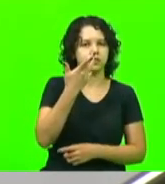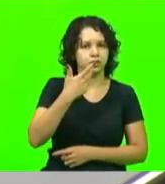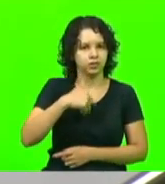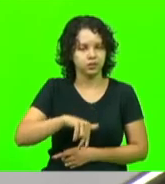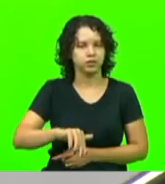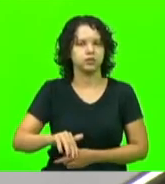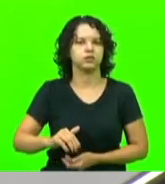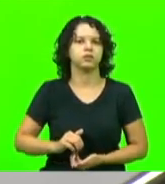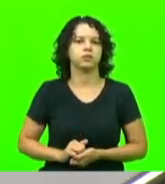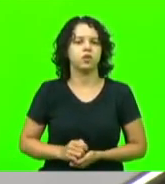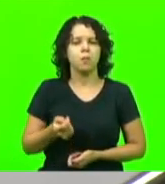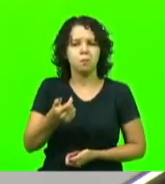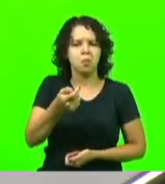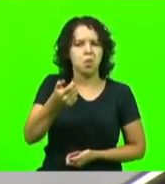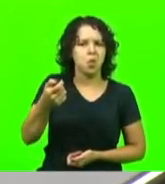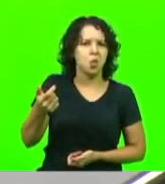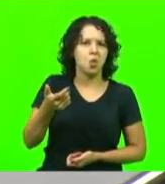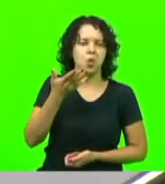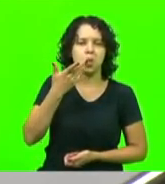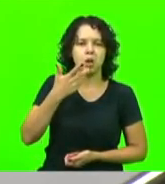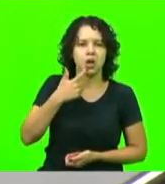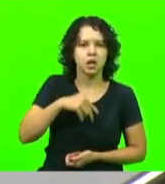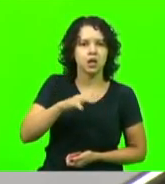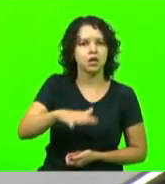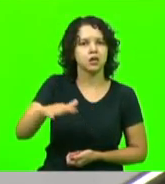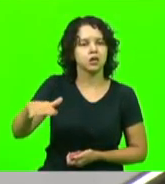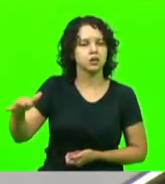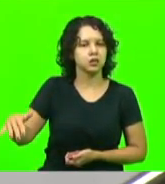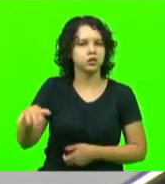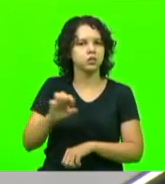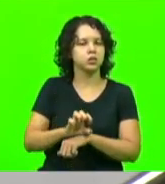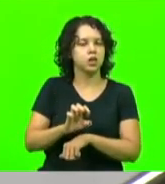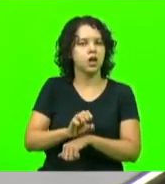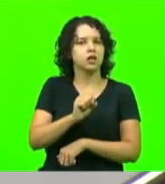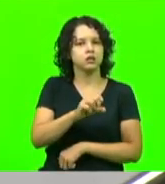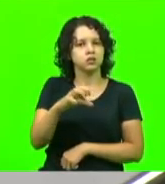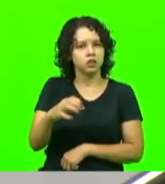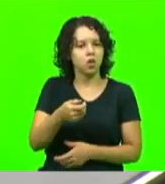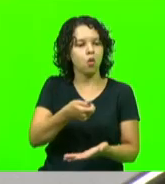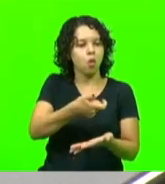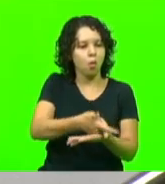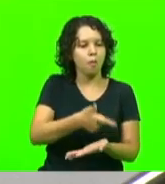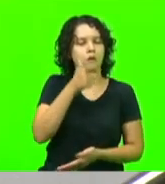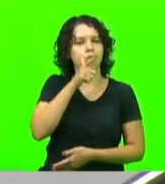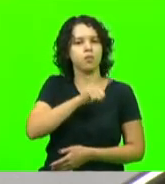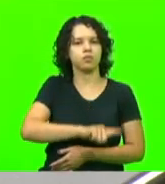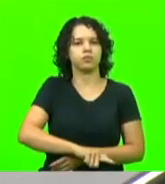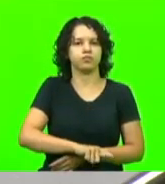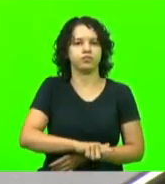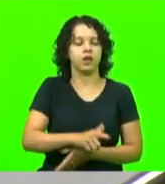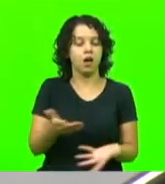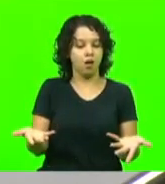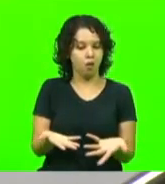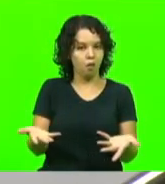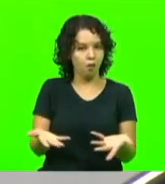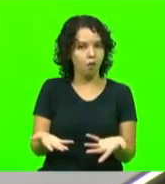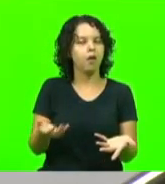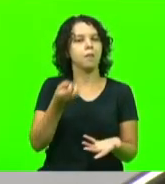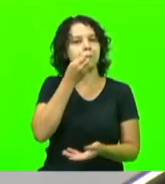foram as crianças em Santa Catarina que conseguiram comprar esse medicamento. E, felizmente, agora, com essa